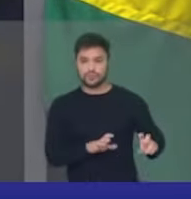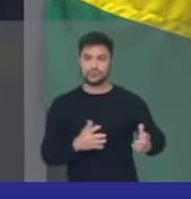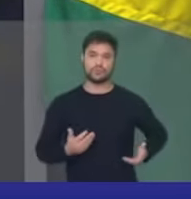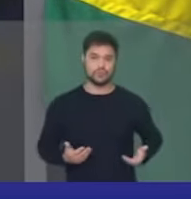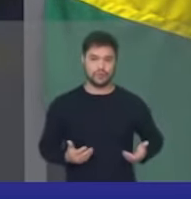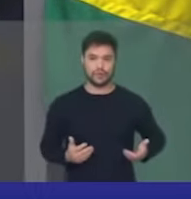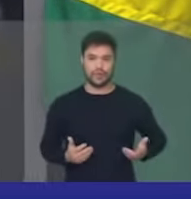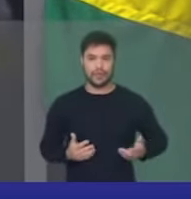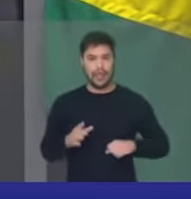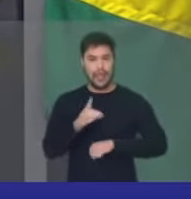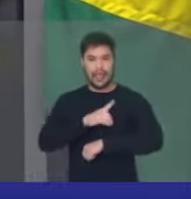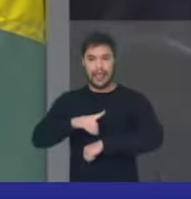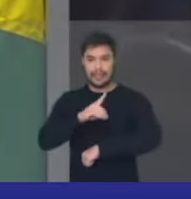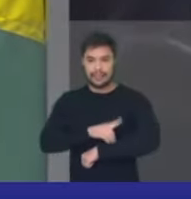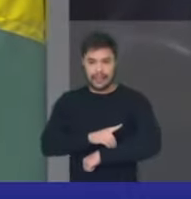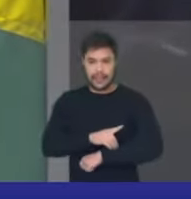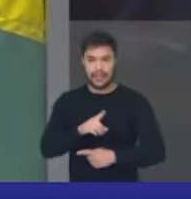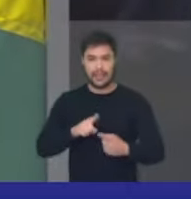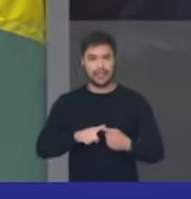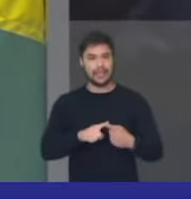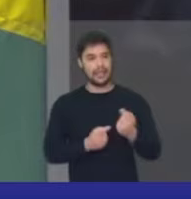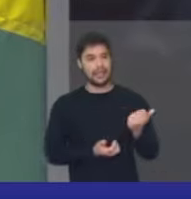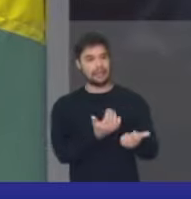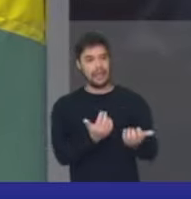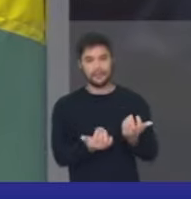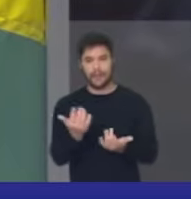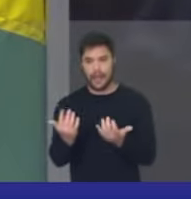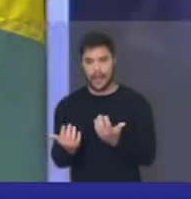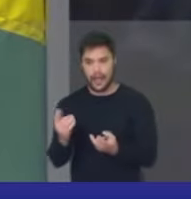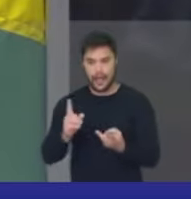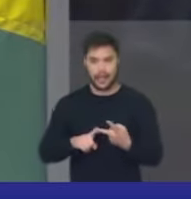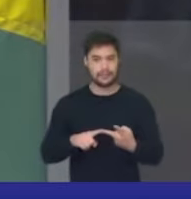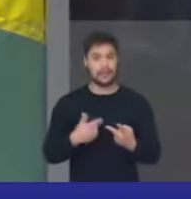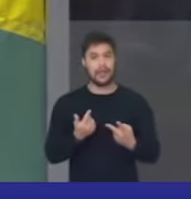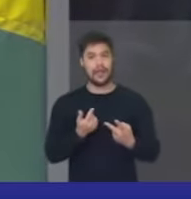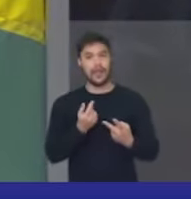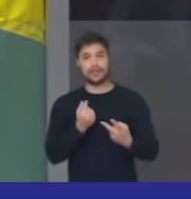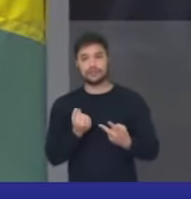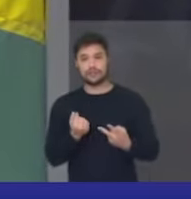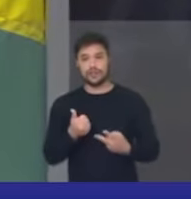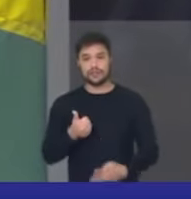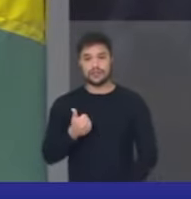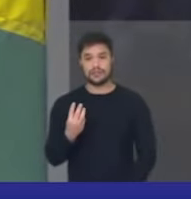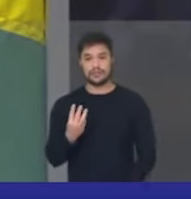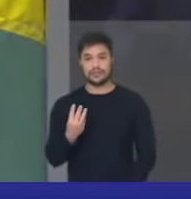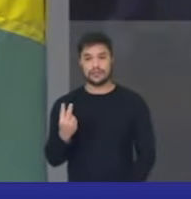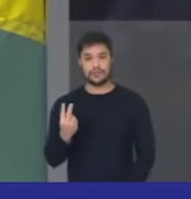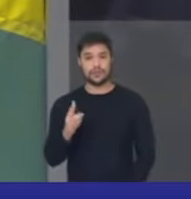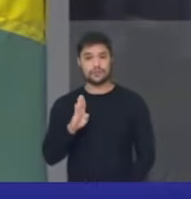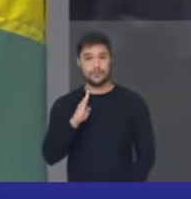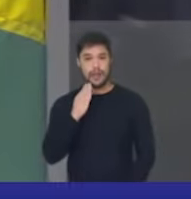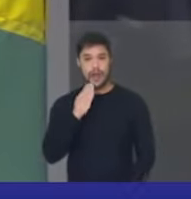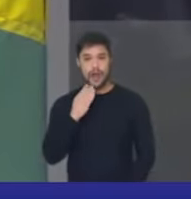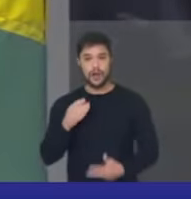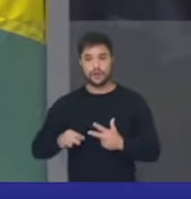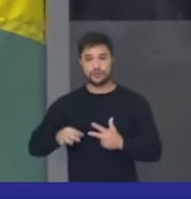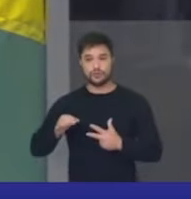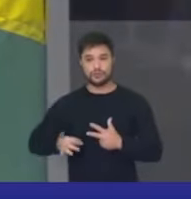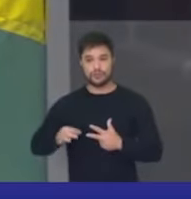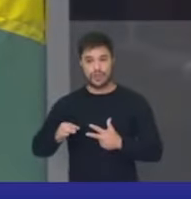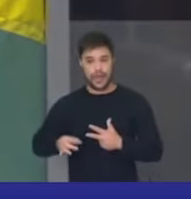dengue e queimadas é dinheiro por exemplo de 132 bilhões que o judiciário bateu o